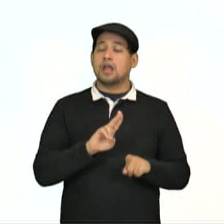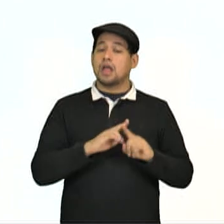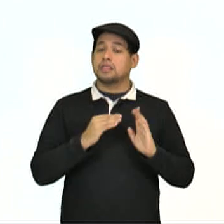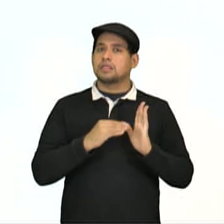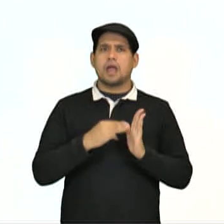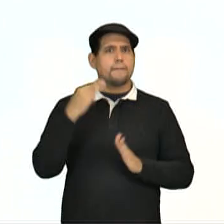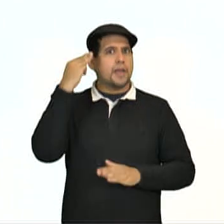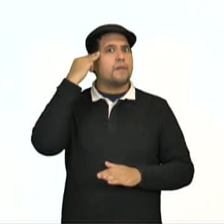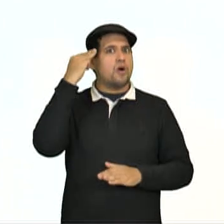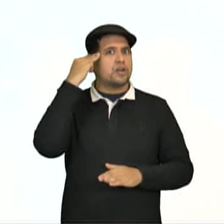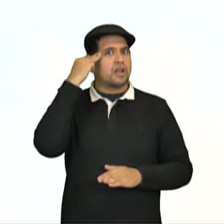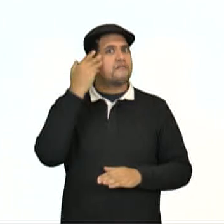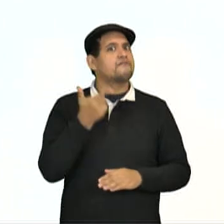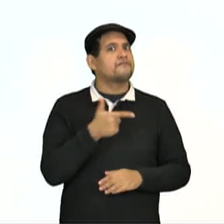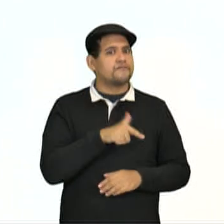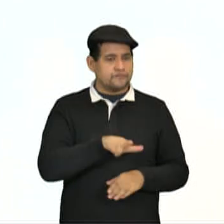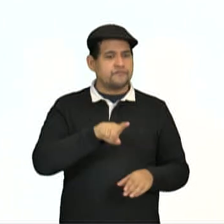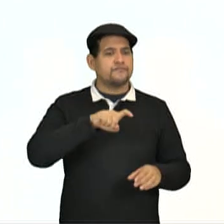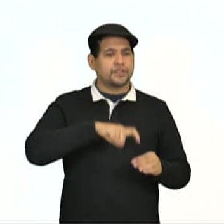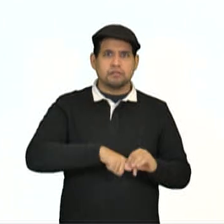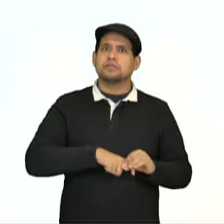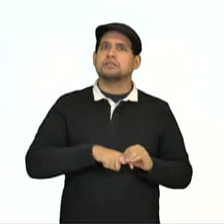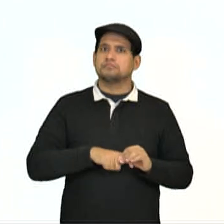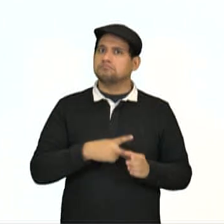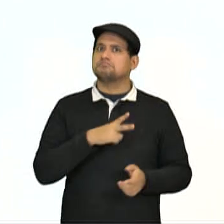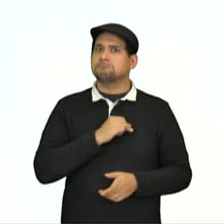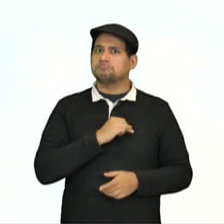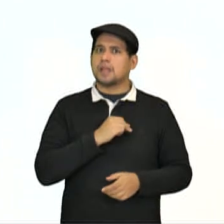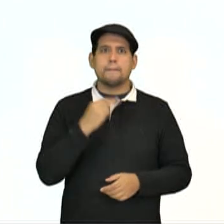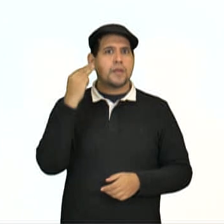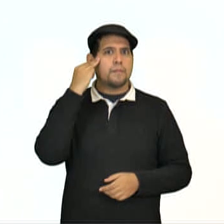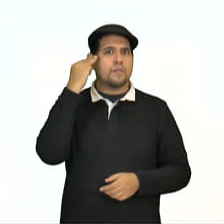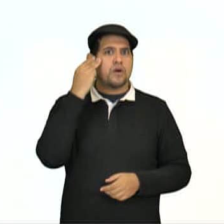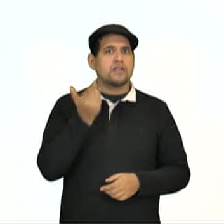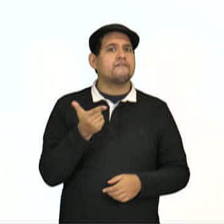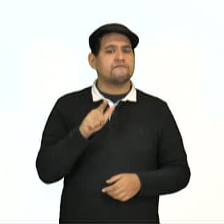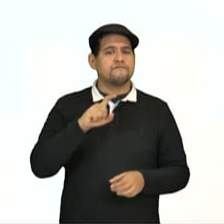a memória. Olha a capacidade de regeneração, gente, que está dizendo aqui.